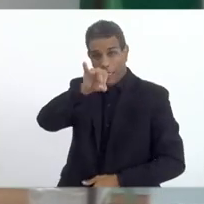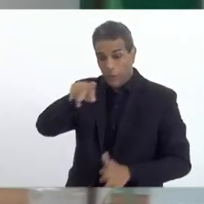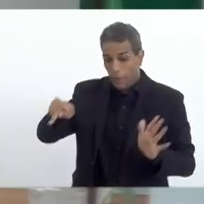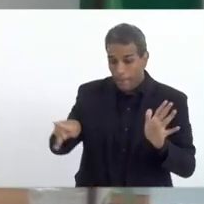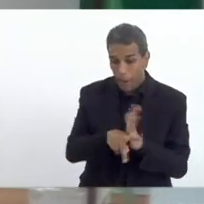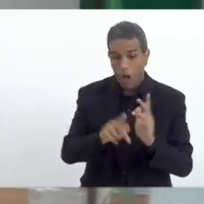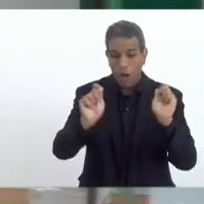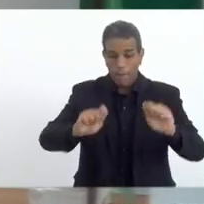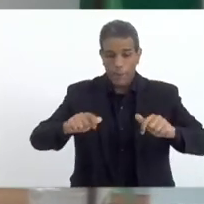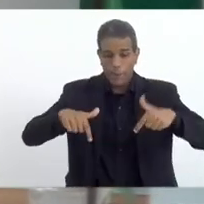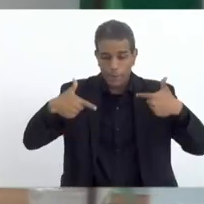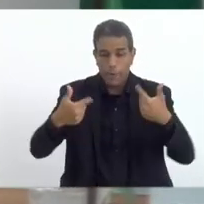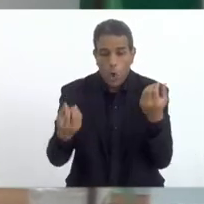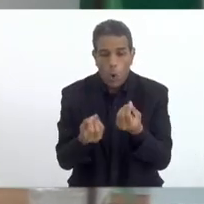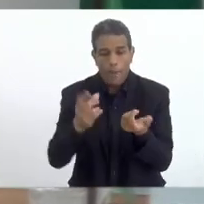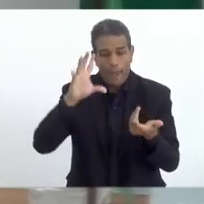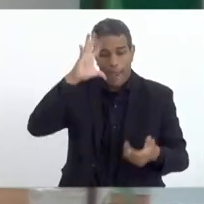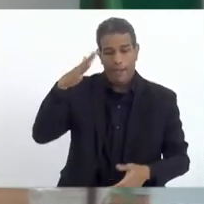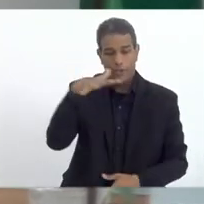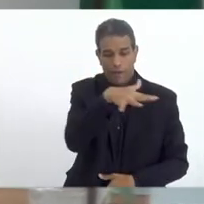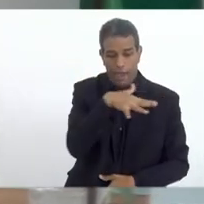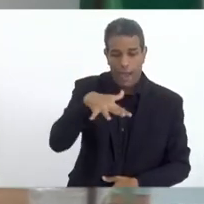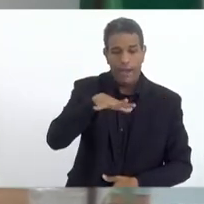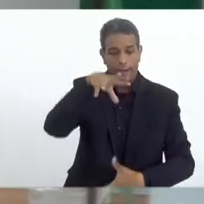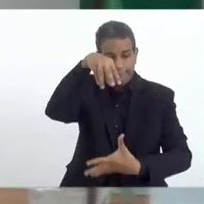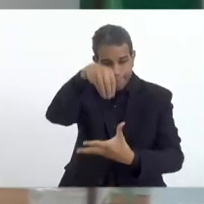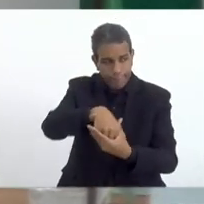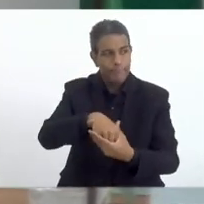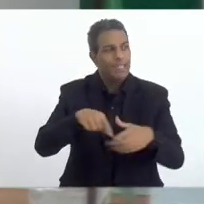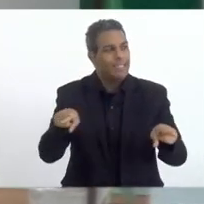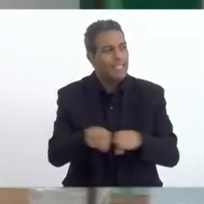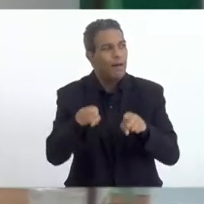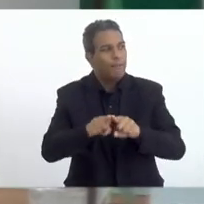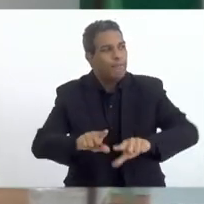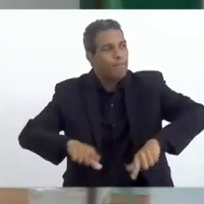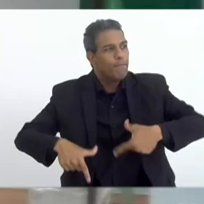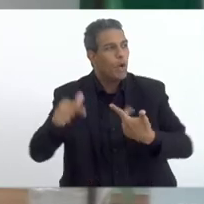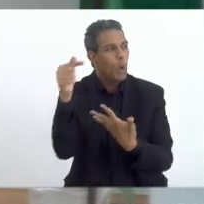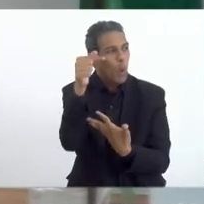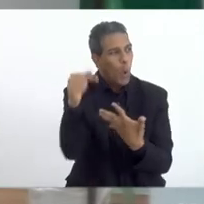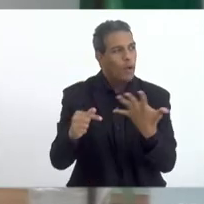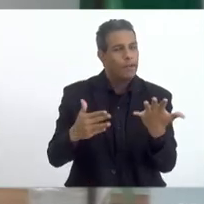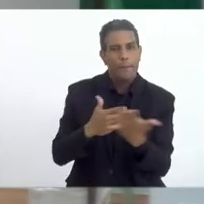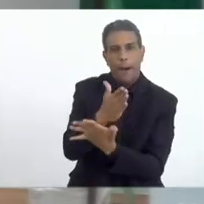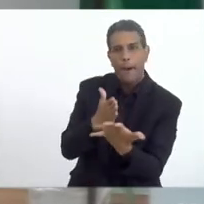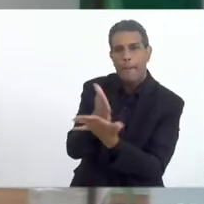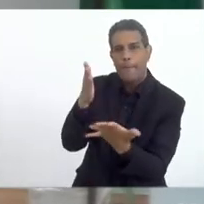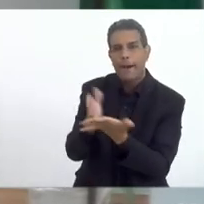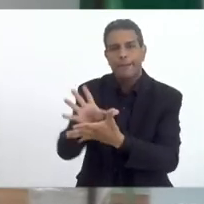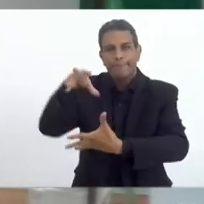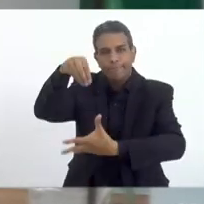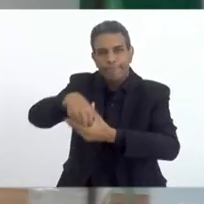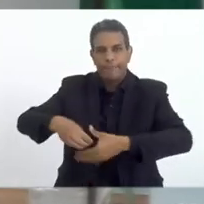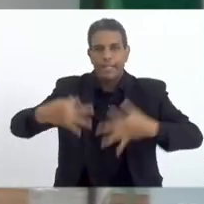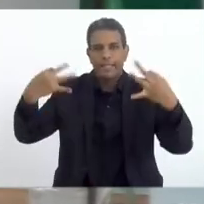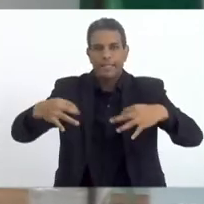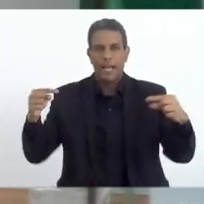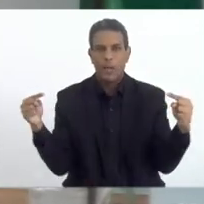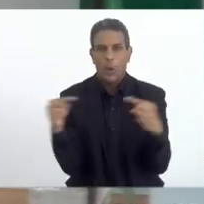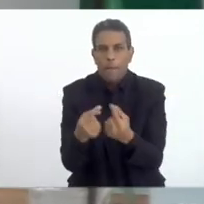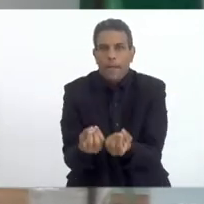Previdência quer resolver a sua gestão interna de uma forma